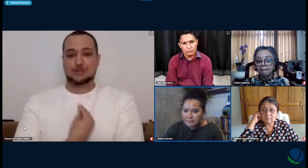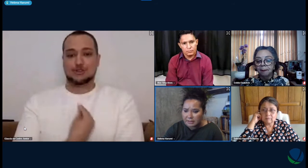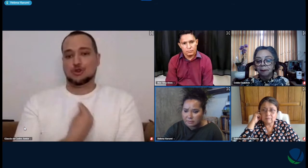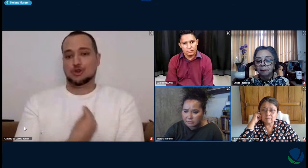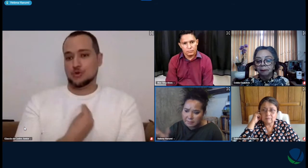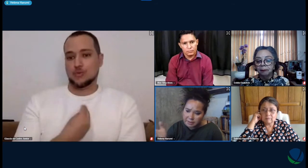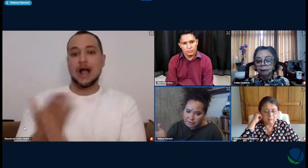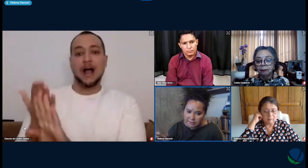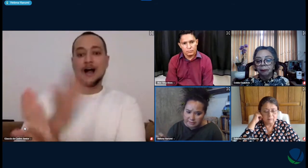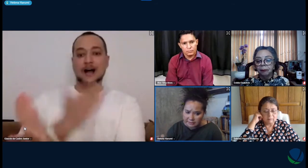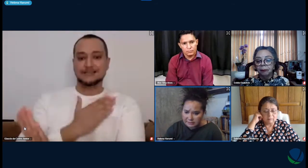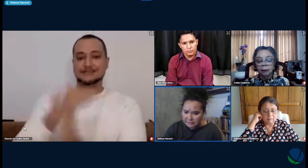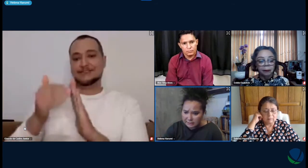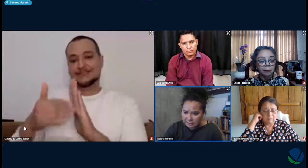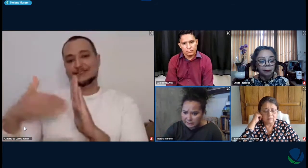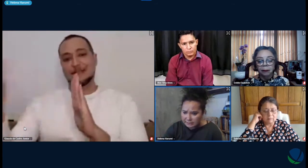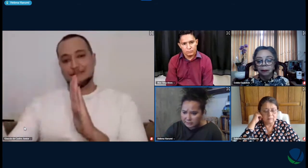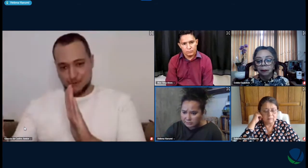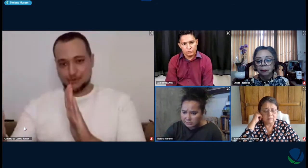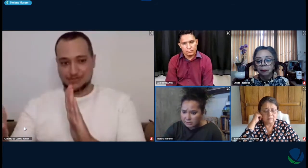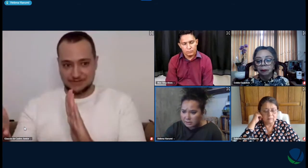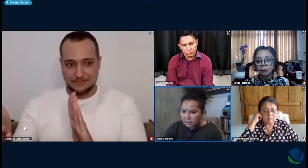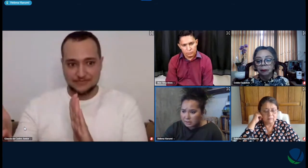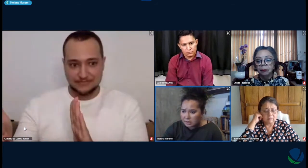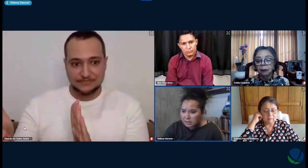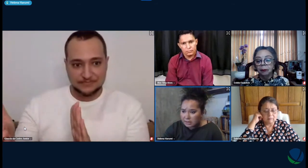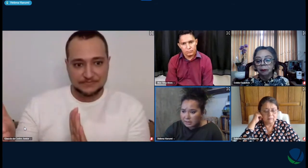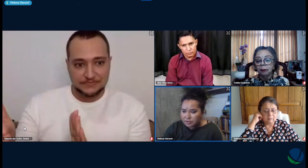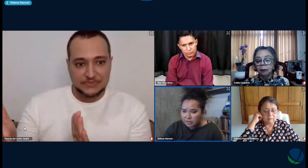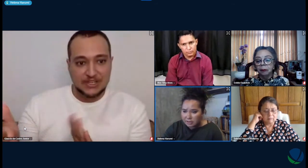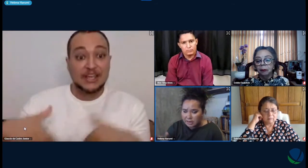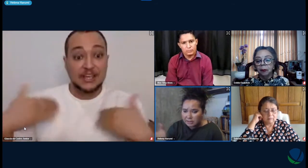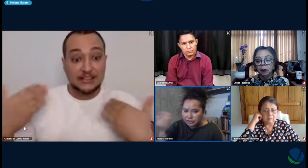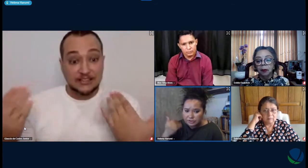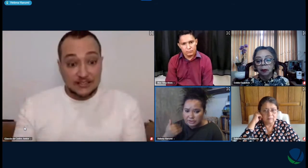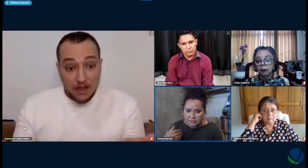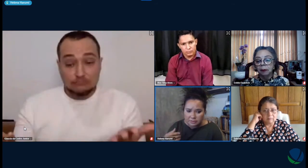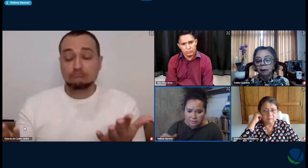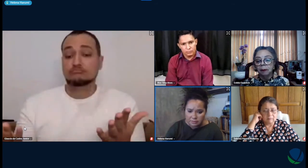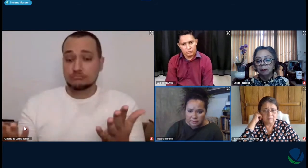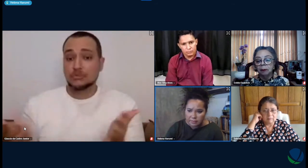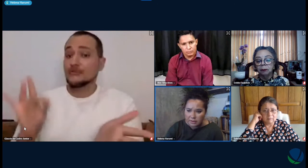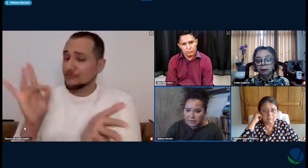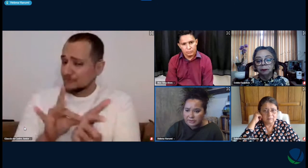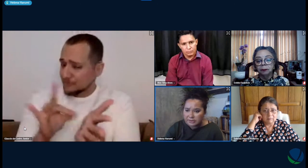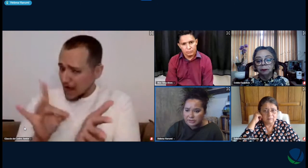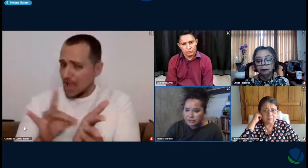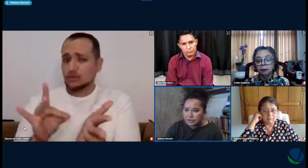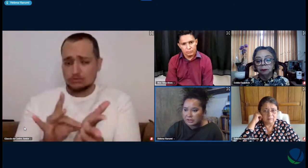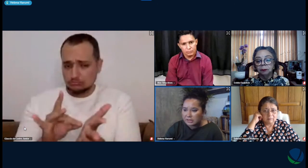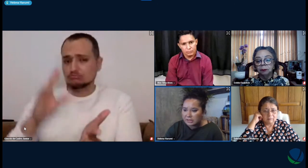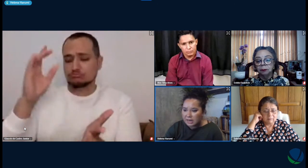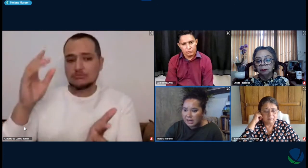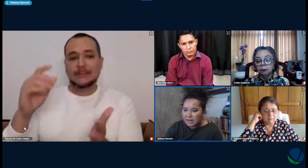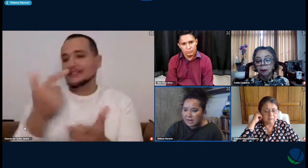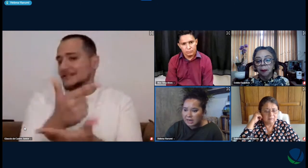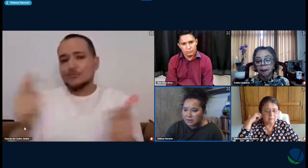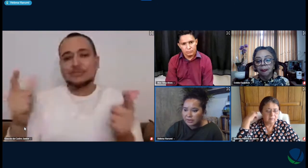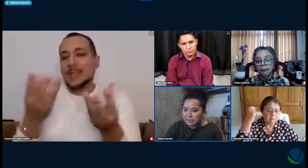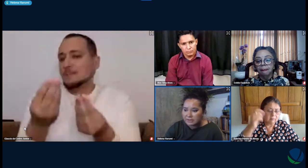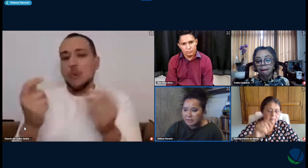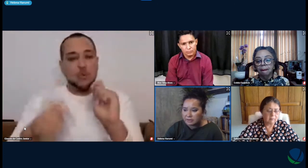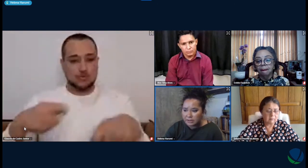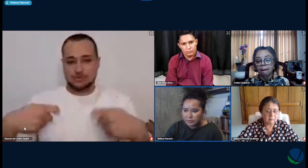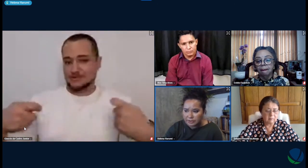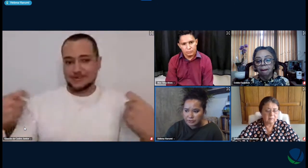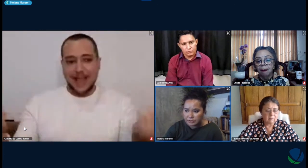1857, com aproximadamente 163 anos. E antes disso, não existia